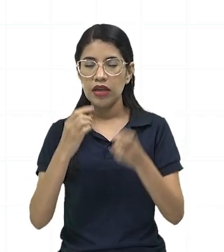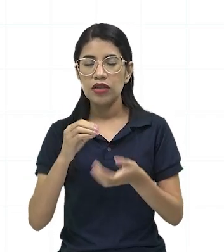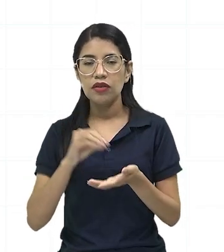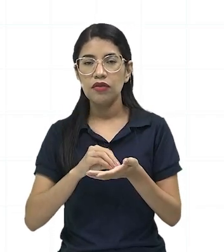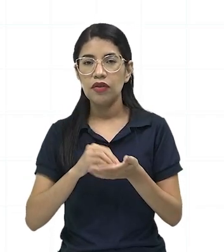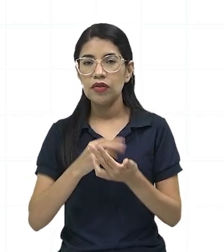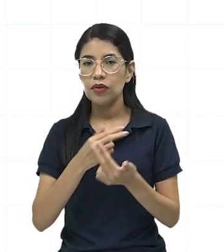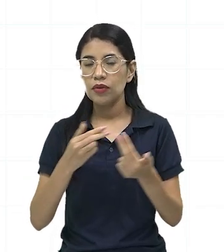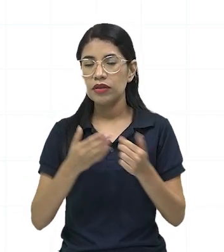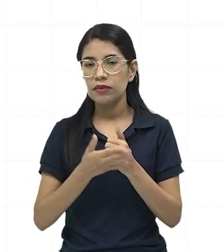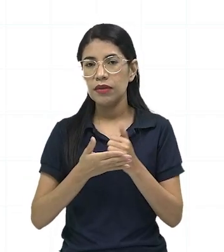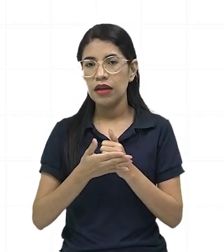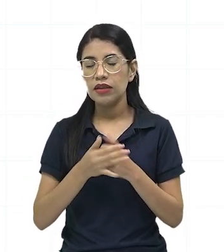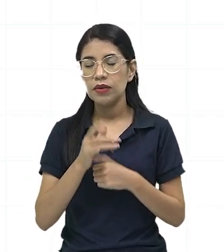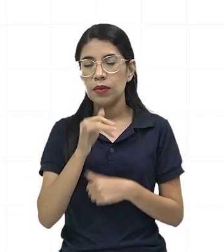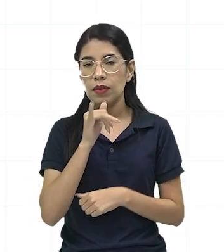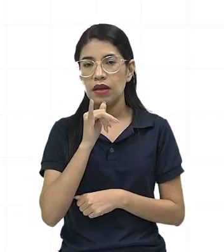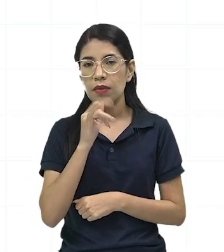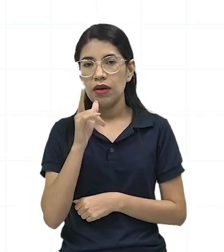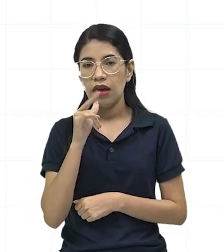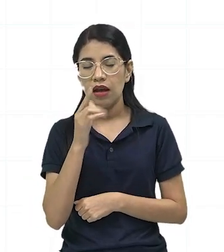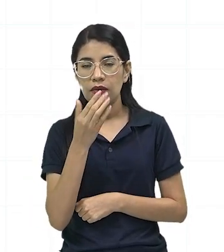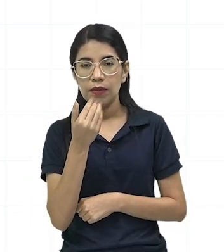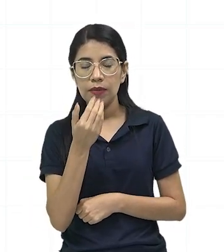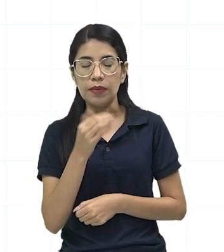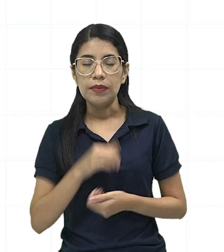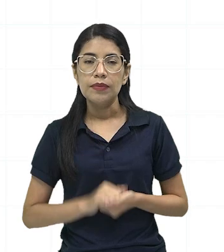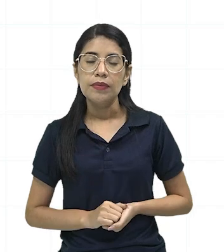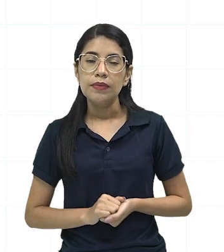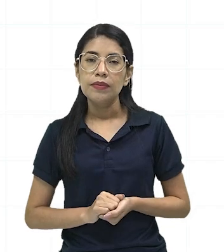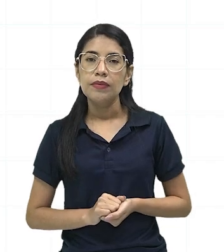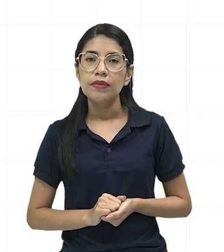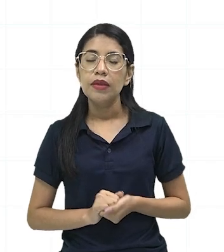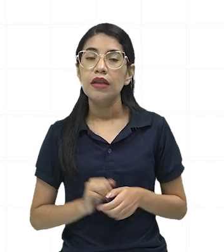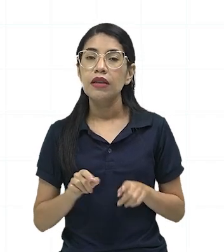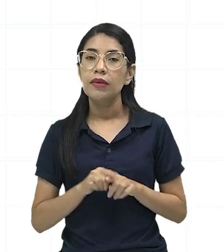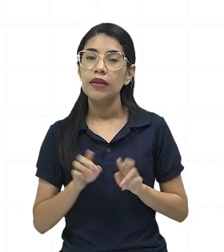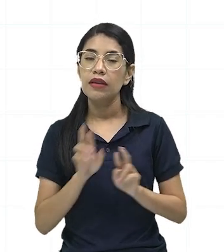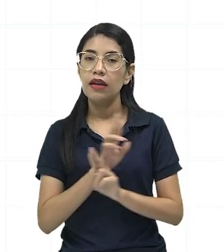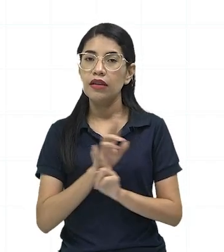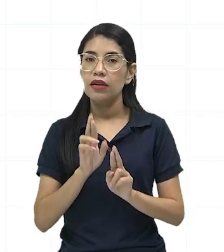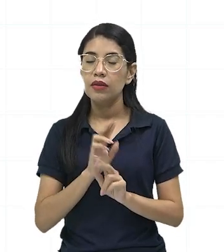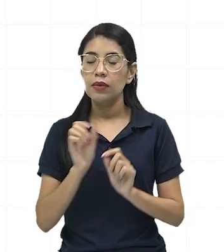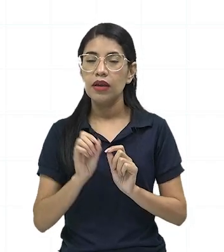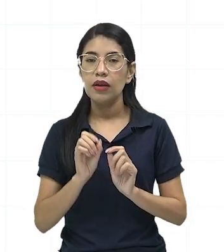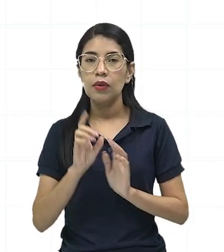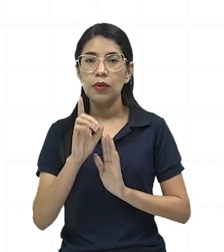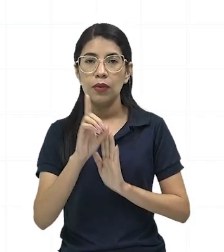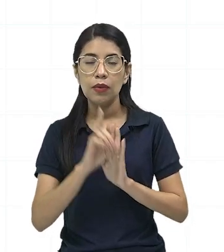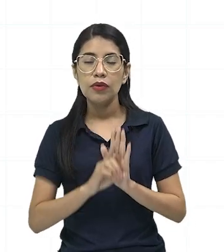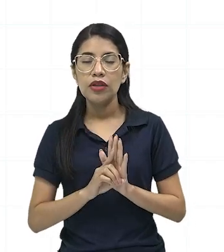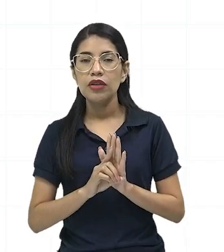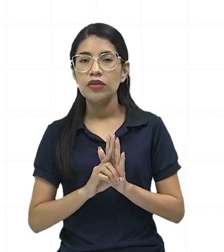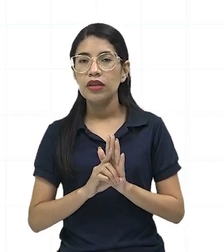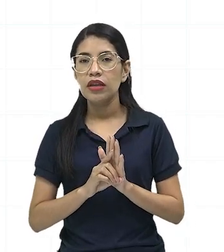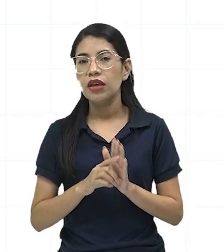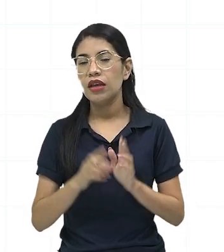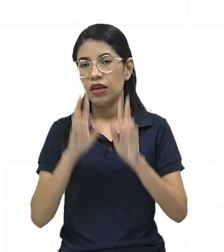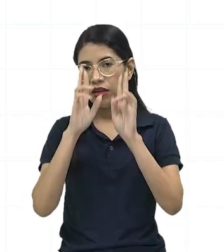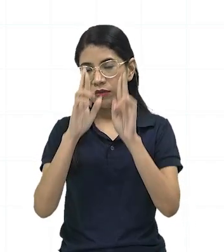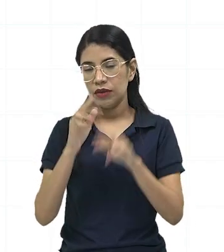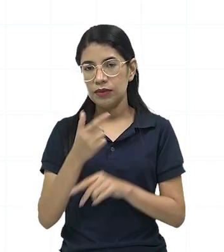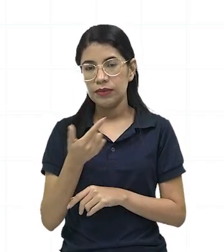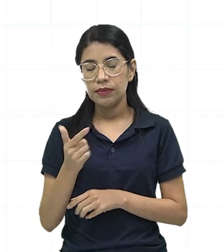coisas básicas como comida e água. E isso já faz uma relação lá com a questão dos direitos desrespeitados, como nós